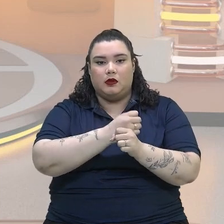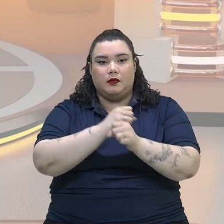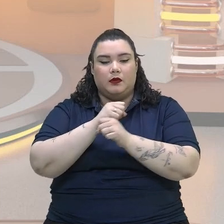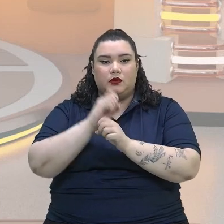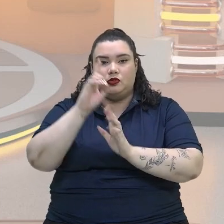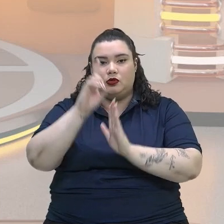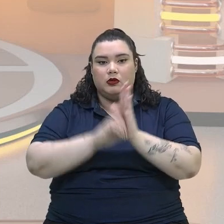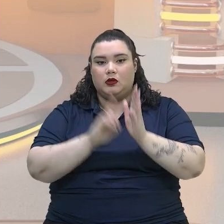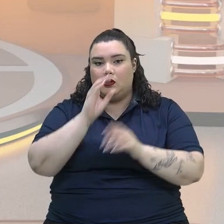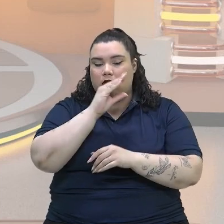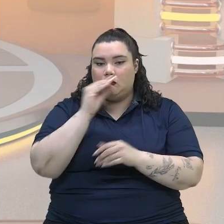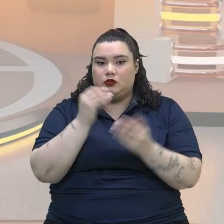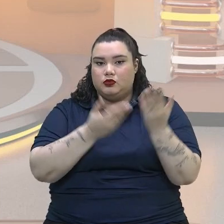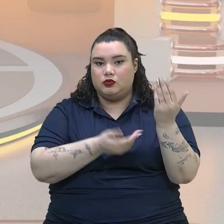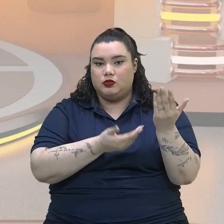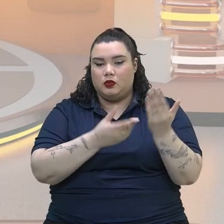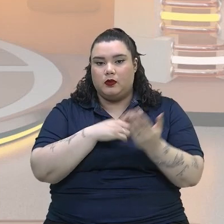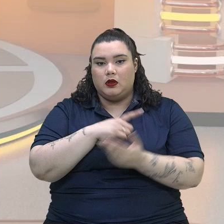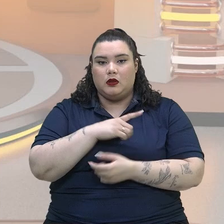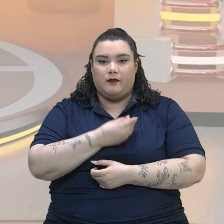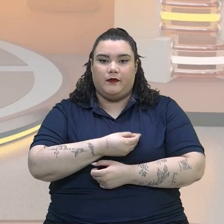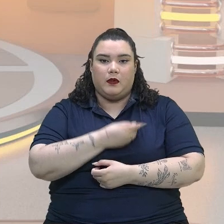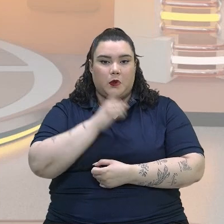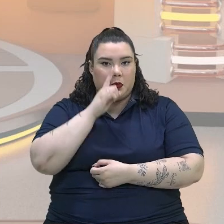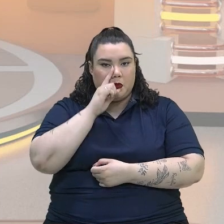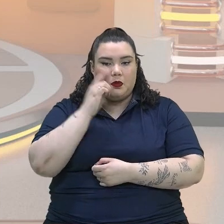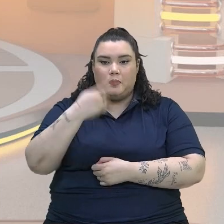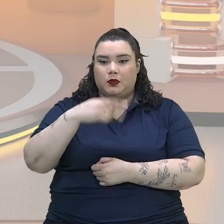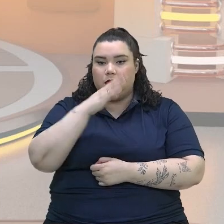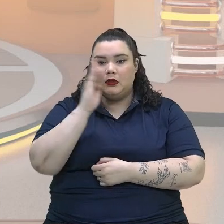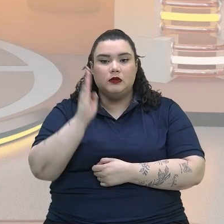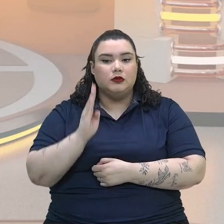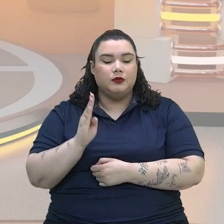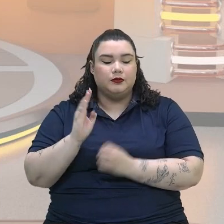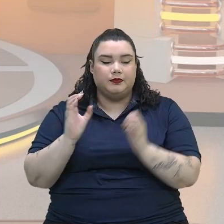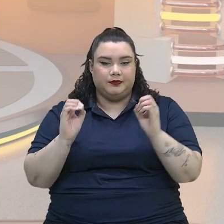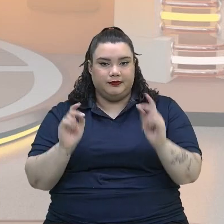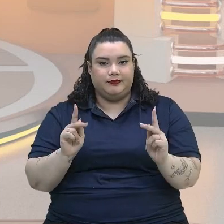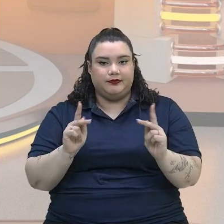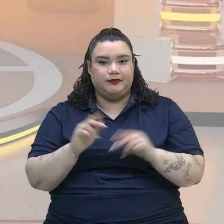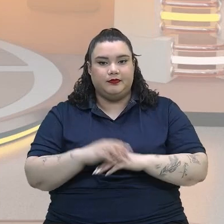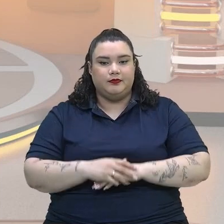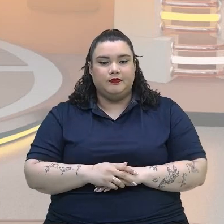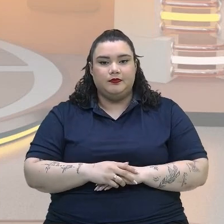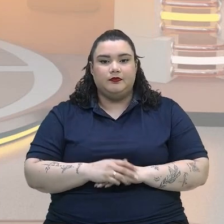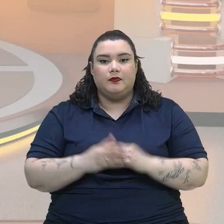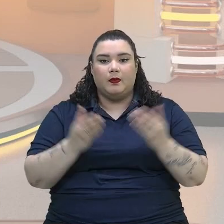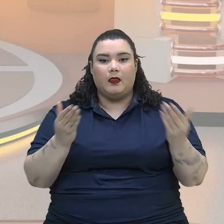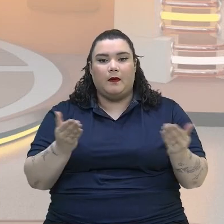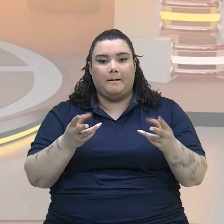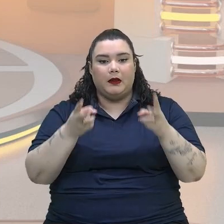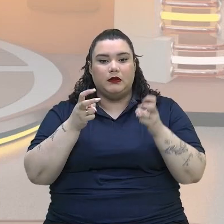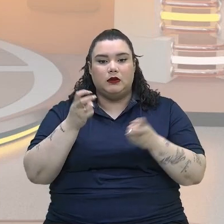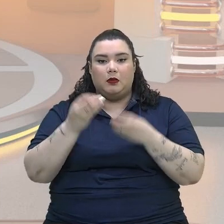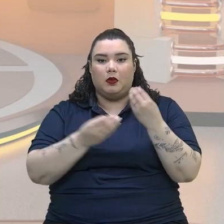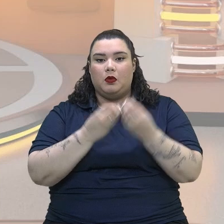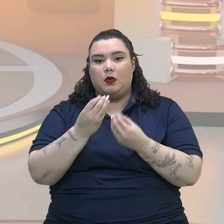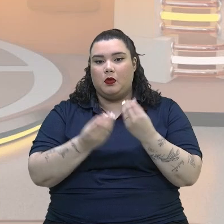adolescentes em situação de risco aqui no Brasil. Muito bem. Então vejam lá como